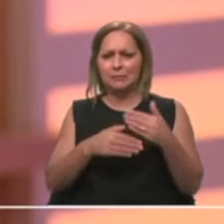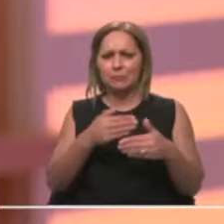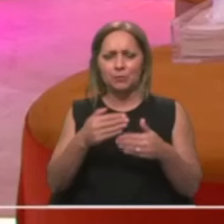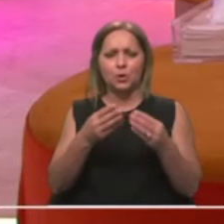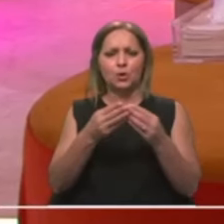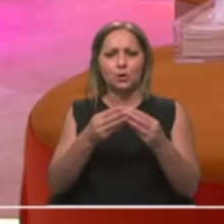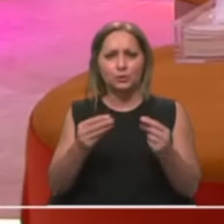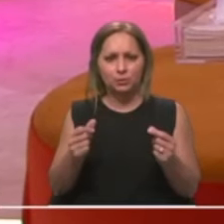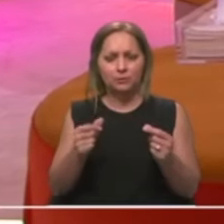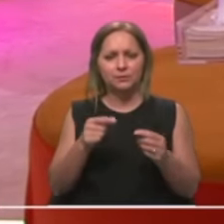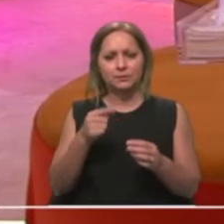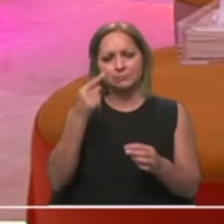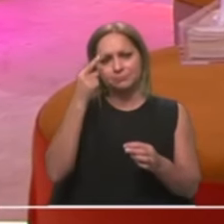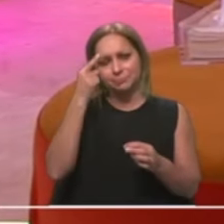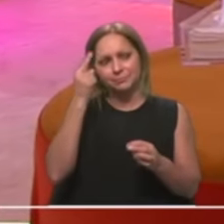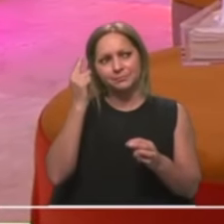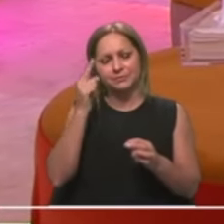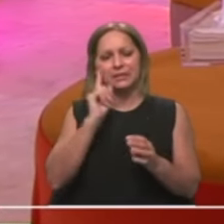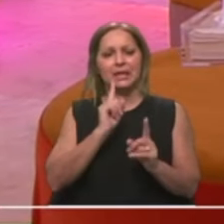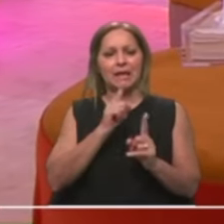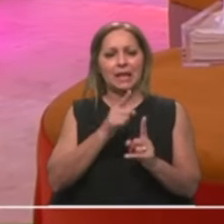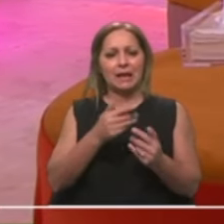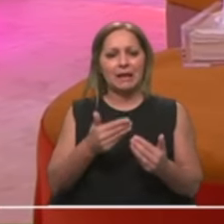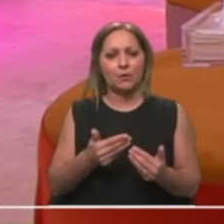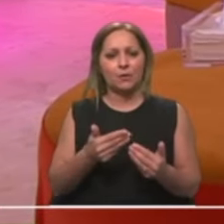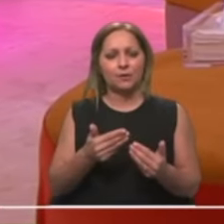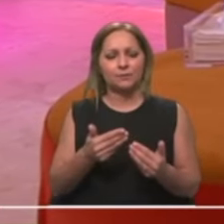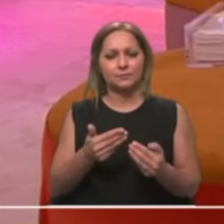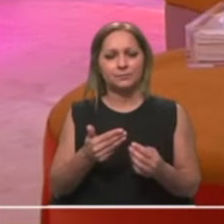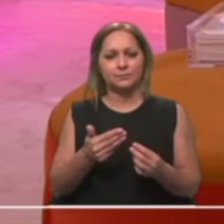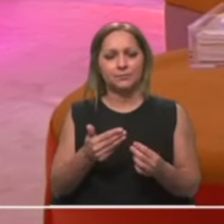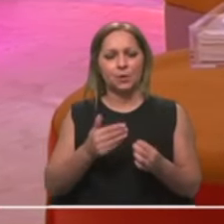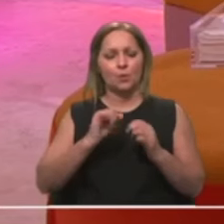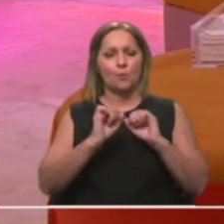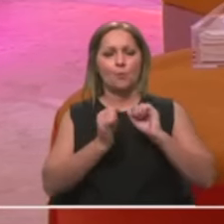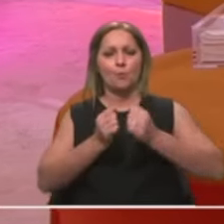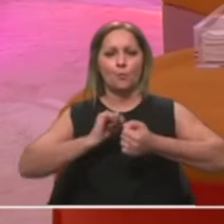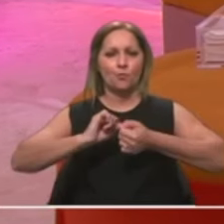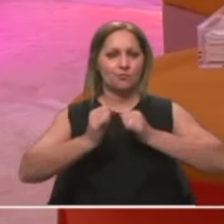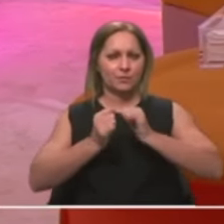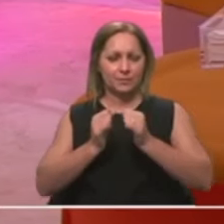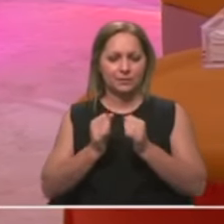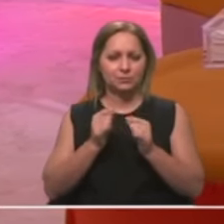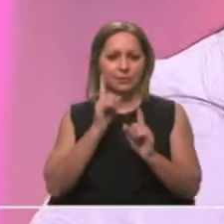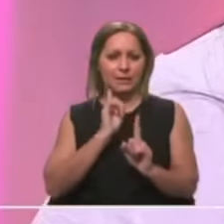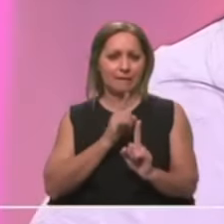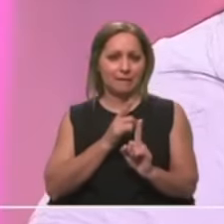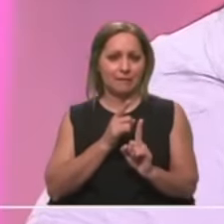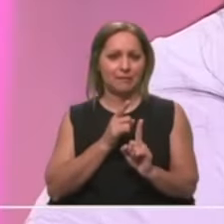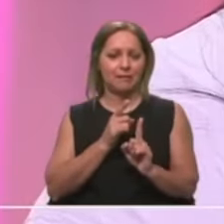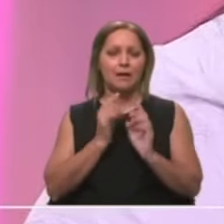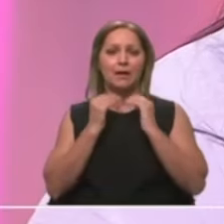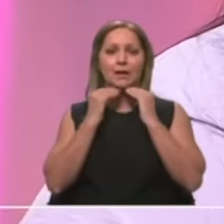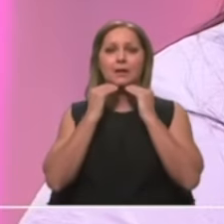é? E até porque ela estava a adquirir os movimentos, não é? Ela quase que ela aguentava